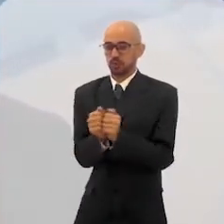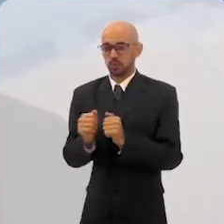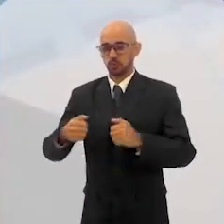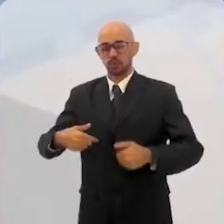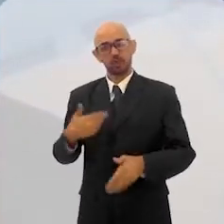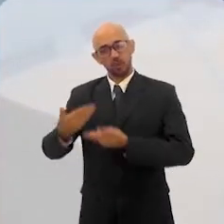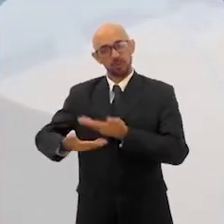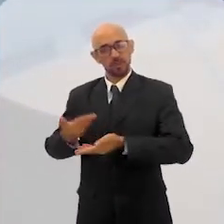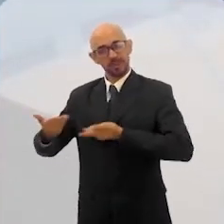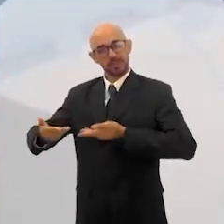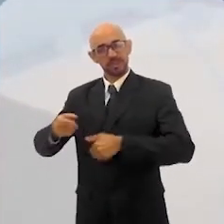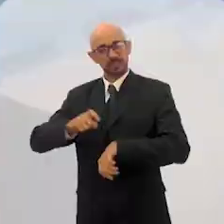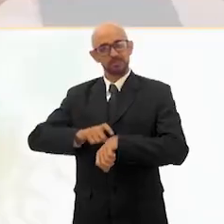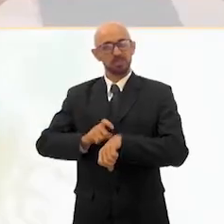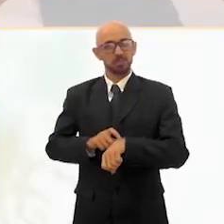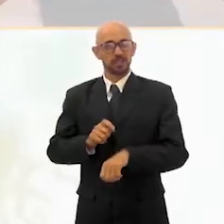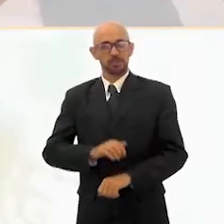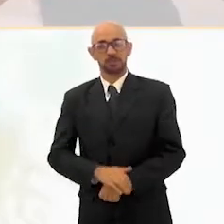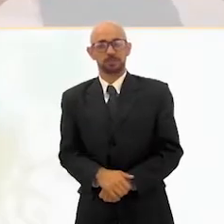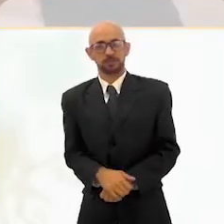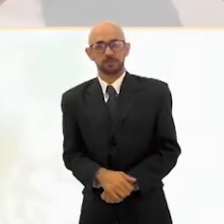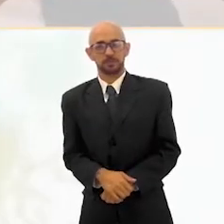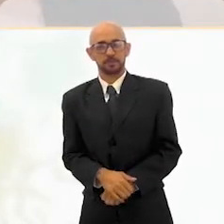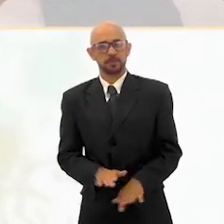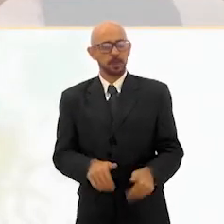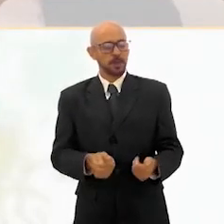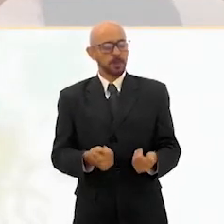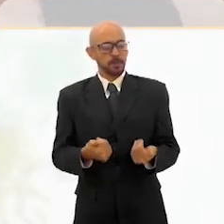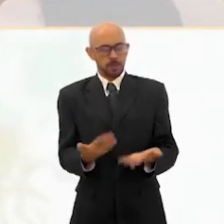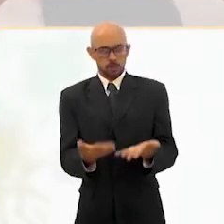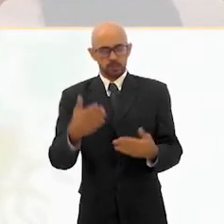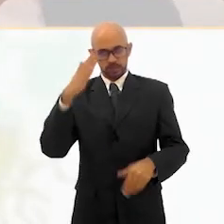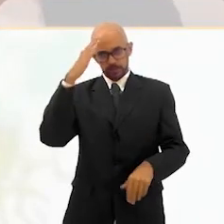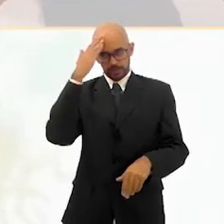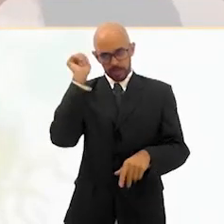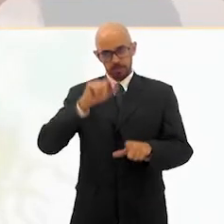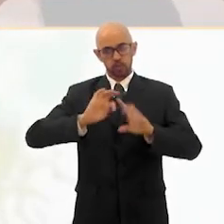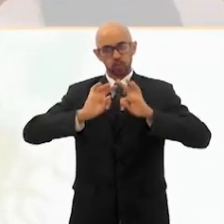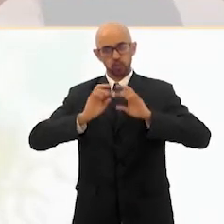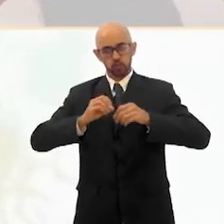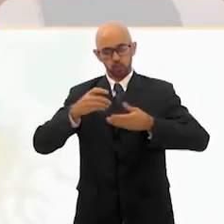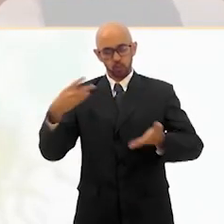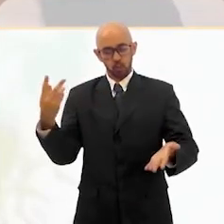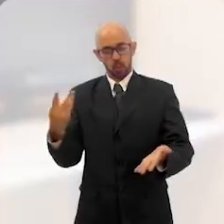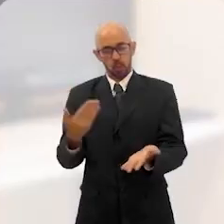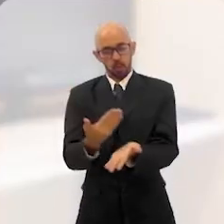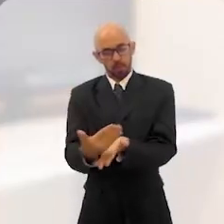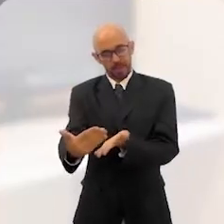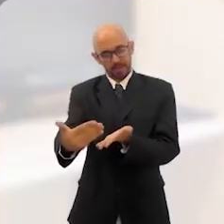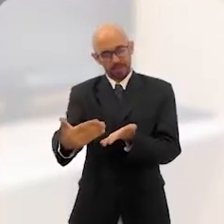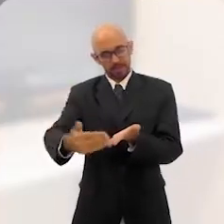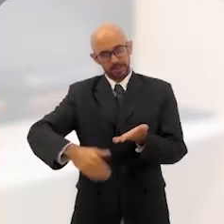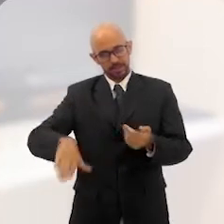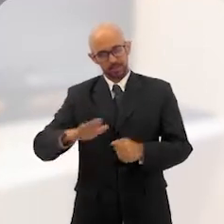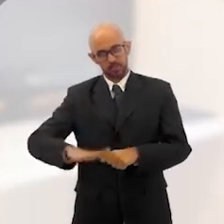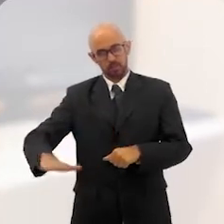poder compartilhar esses momentos aí. Então, a gente sabe que tudo começa lá na infância, né?